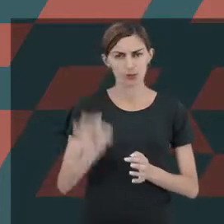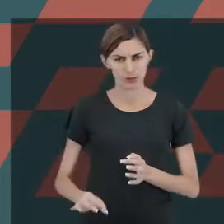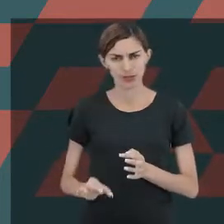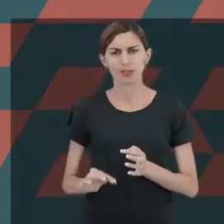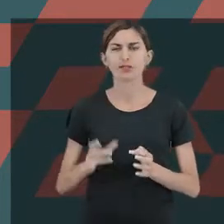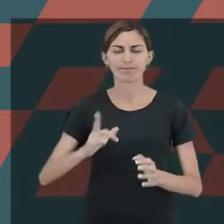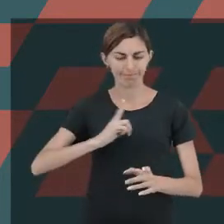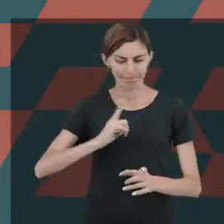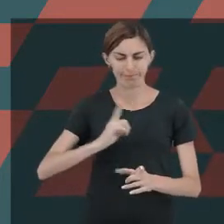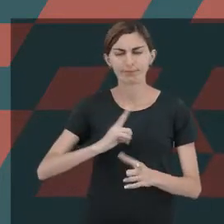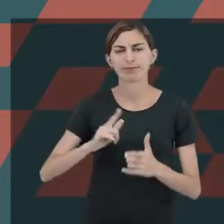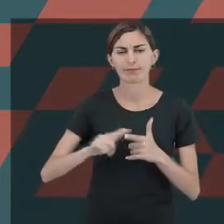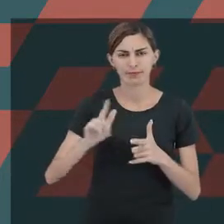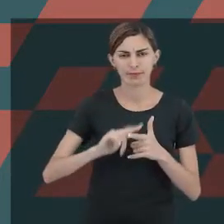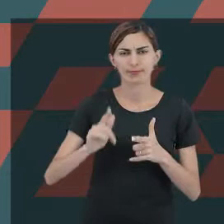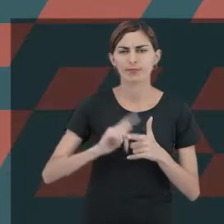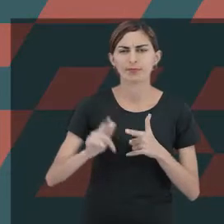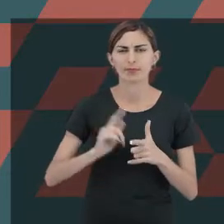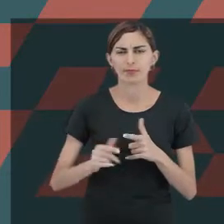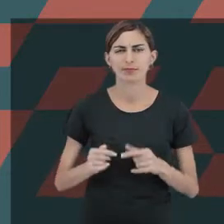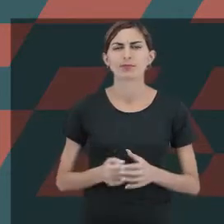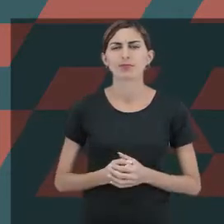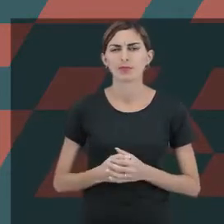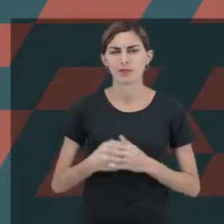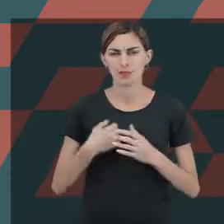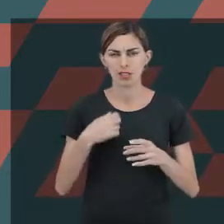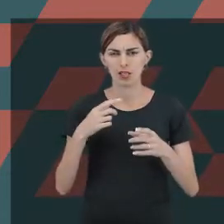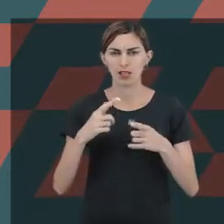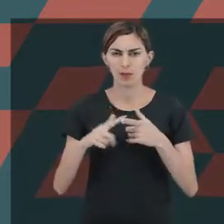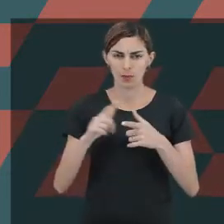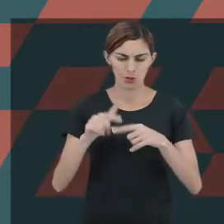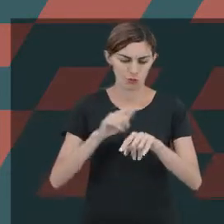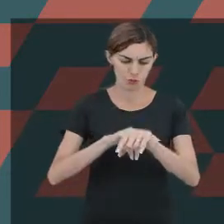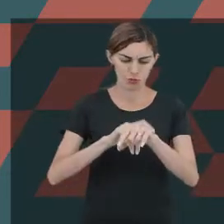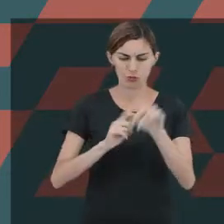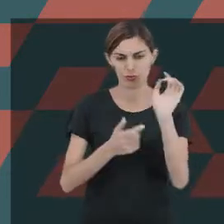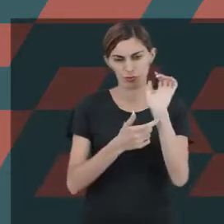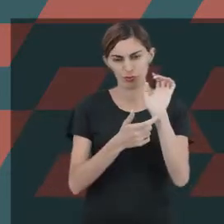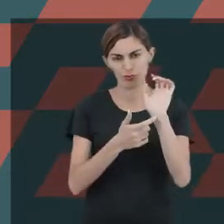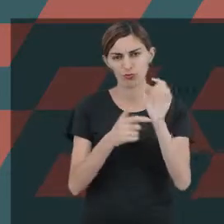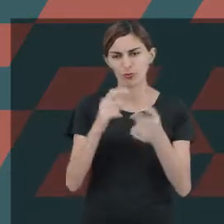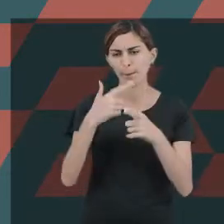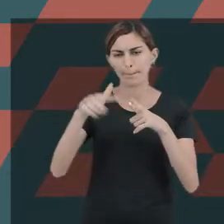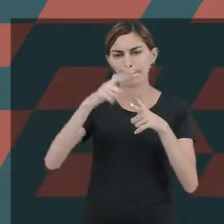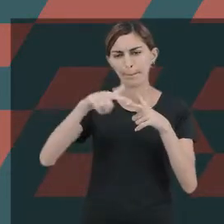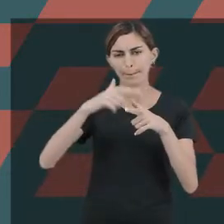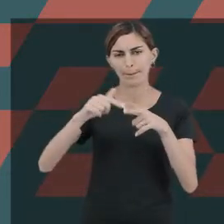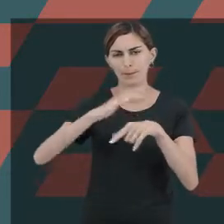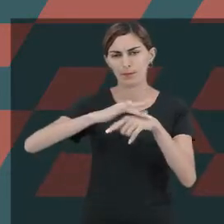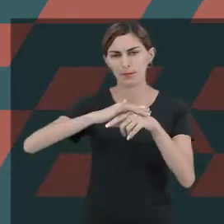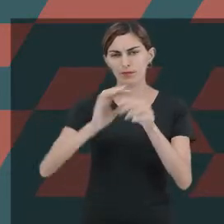de artrogripose. O que é artrogripose? É uma malformação da junta, né, da articulação, que ocorre em